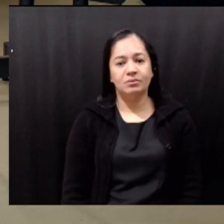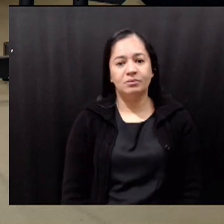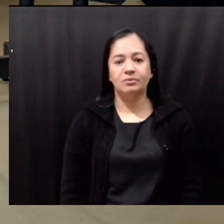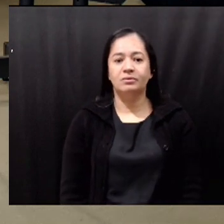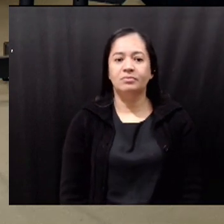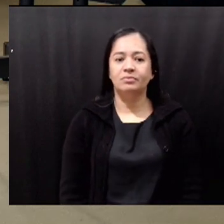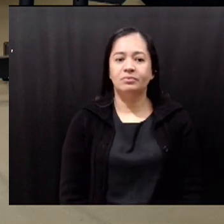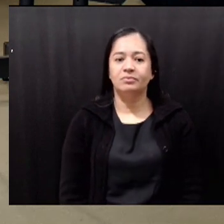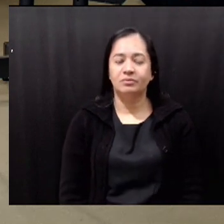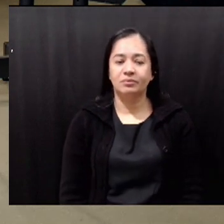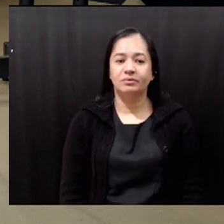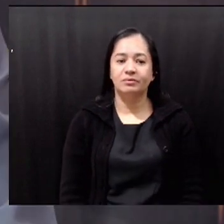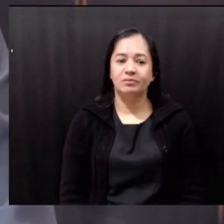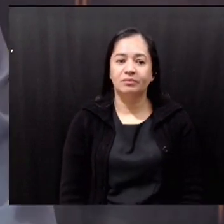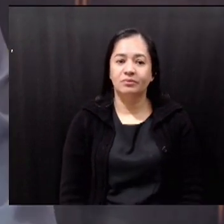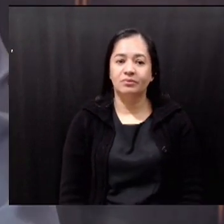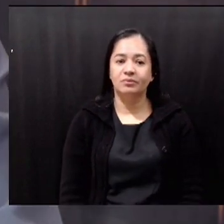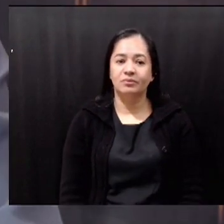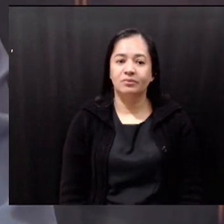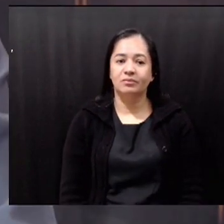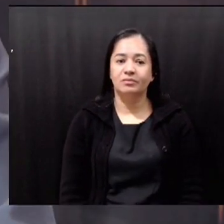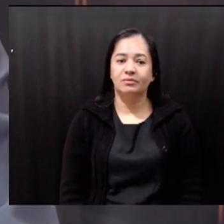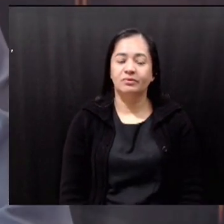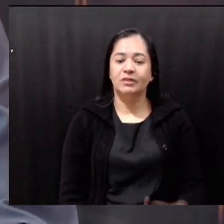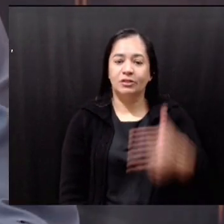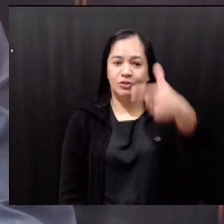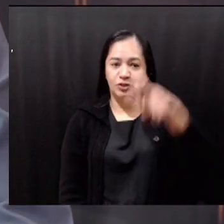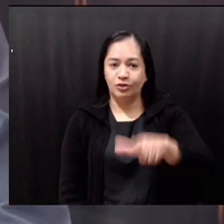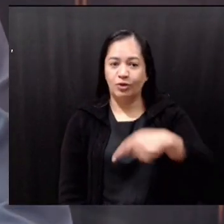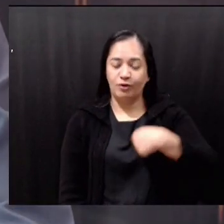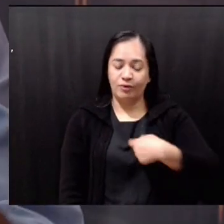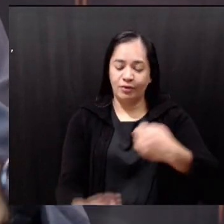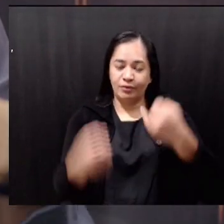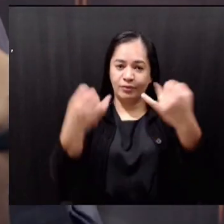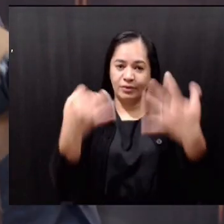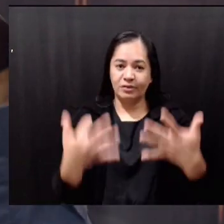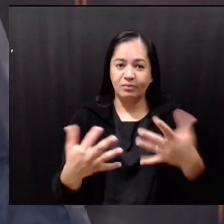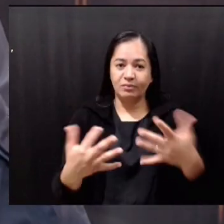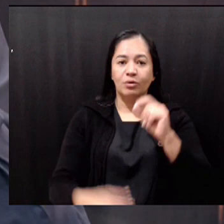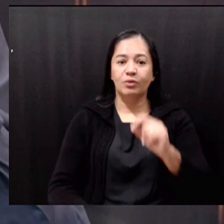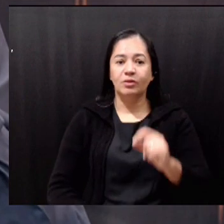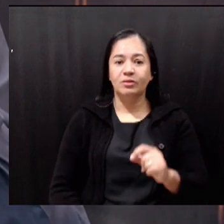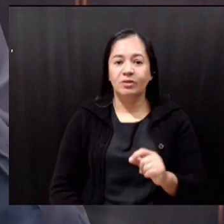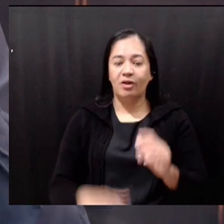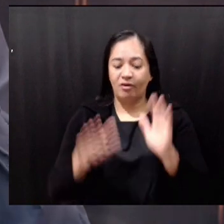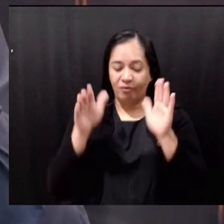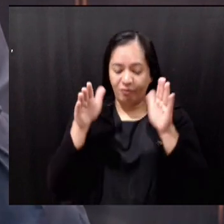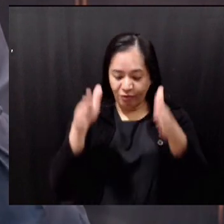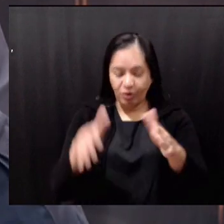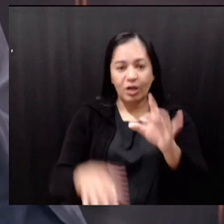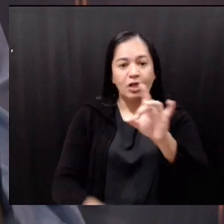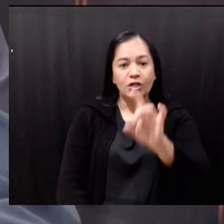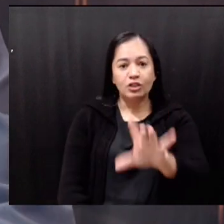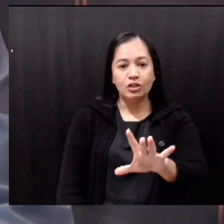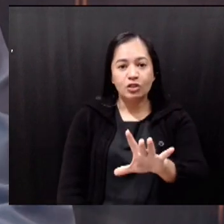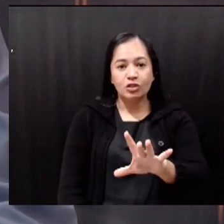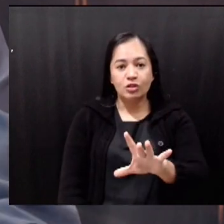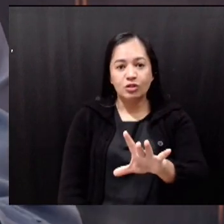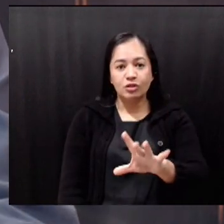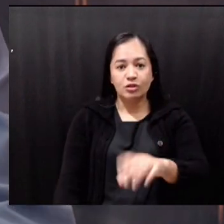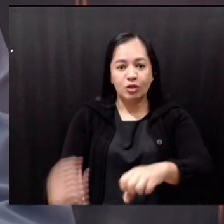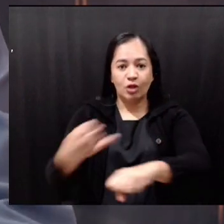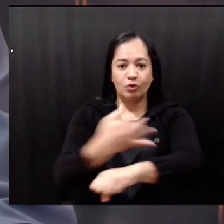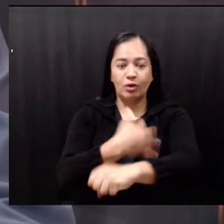pode. Novamente eu falo para a pessoa não focar apenas no emocional, ela